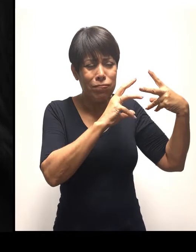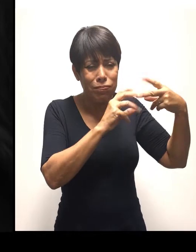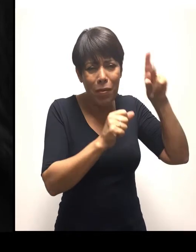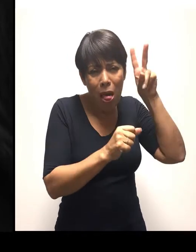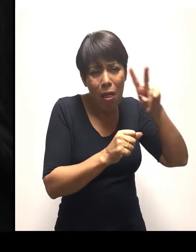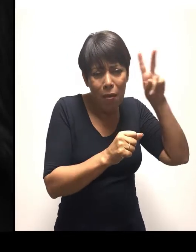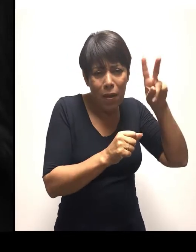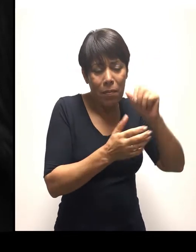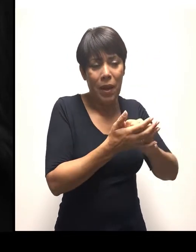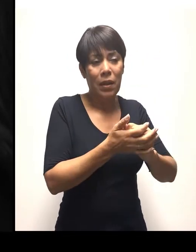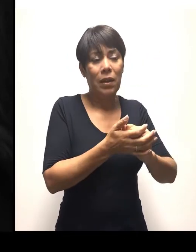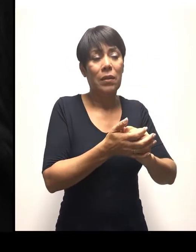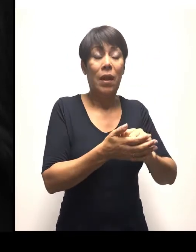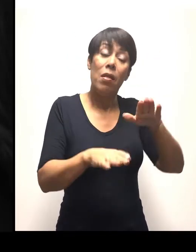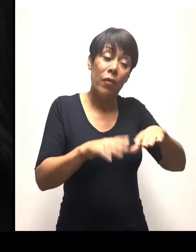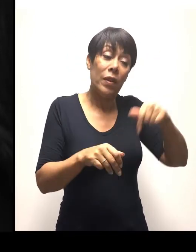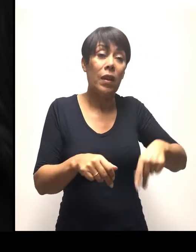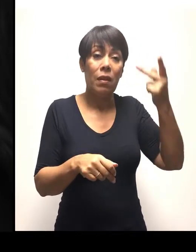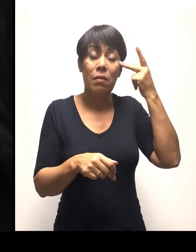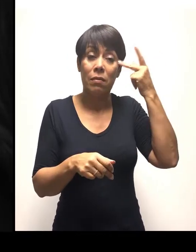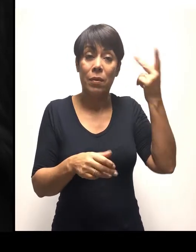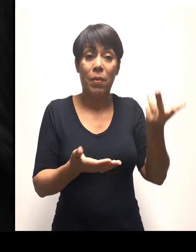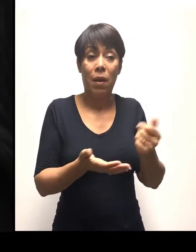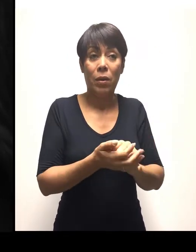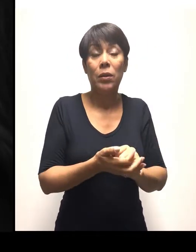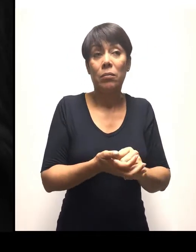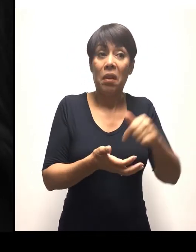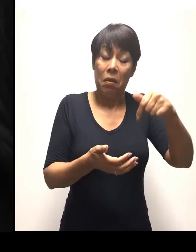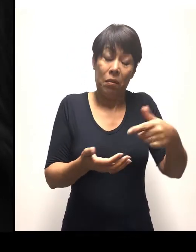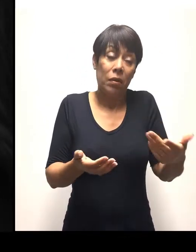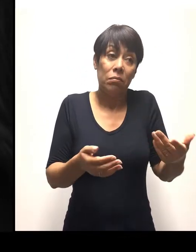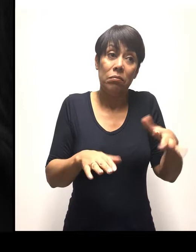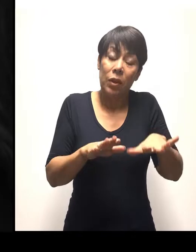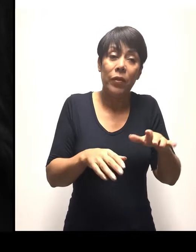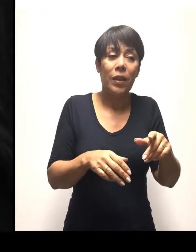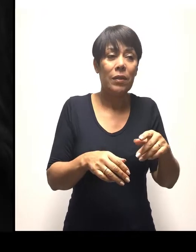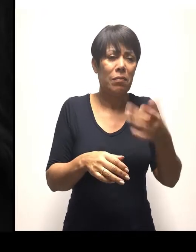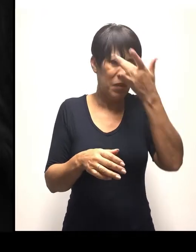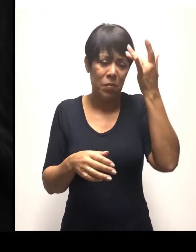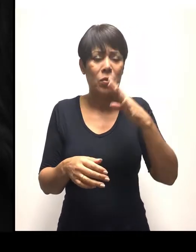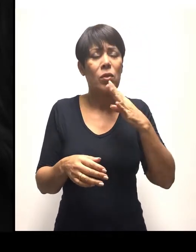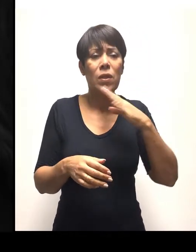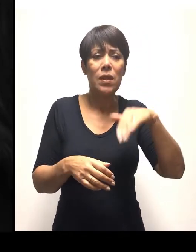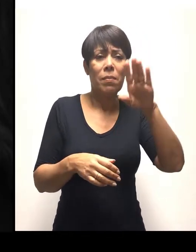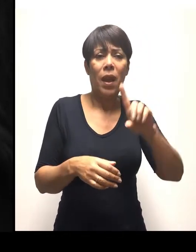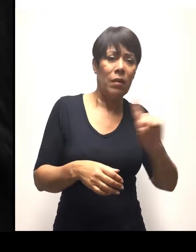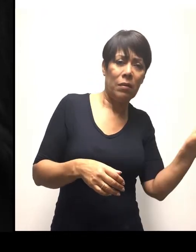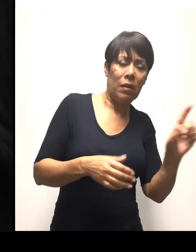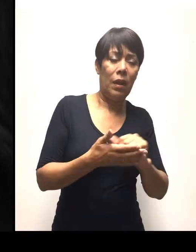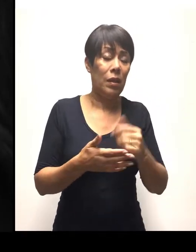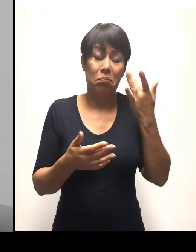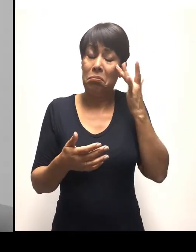resgatar talvez aqui em São Paulo ela tenha se tornado mais conhecida, não